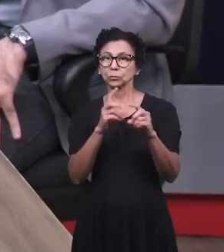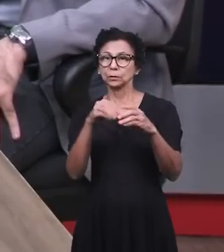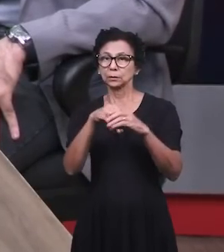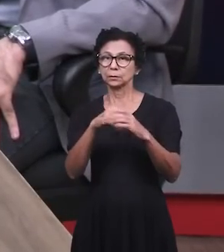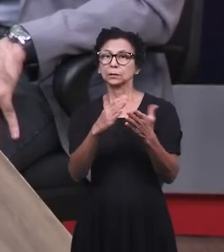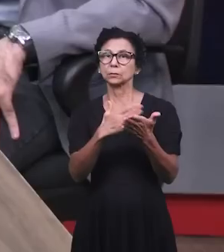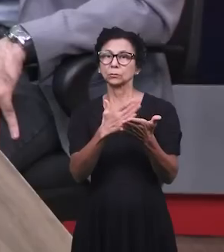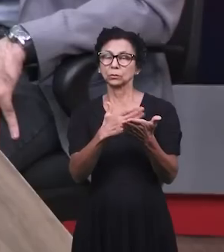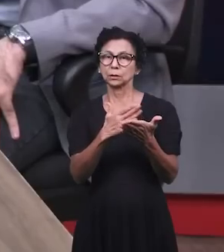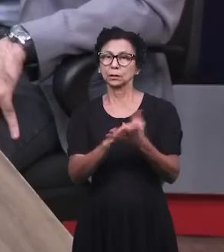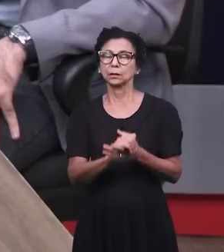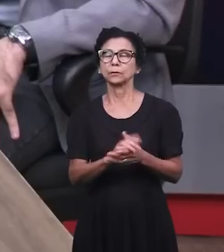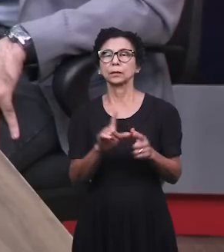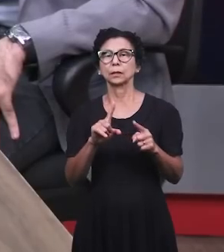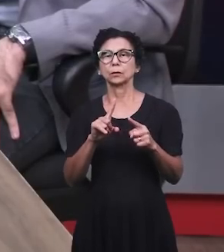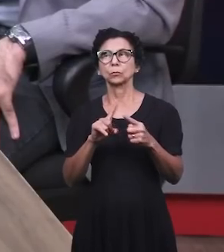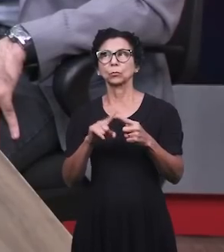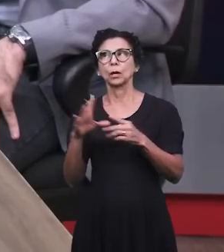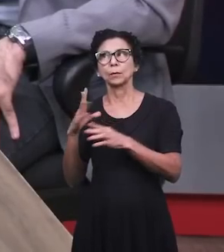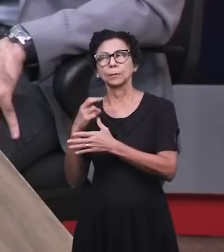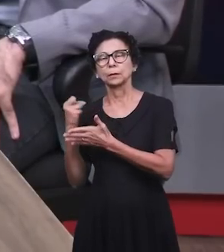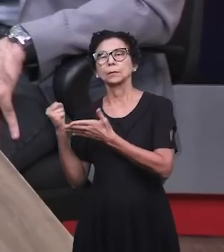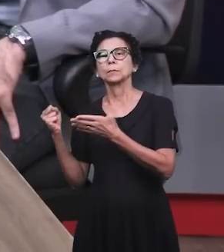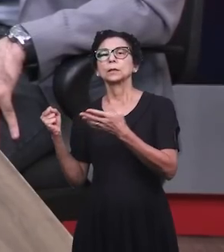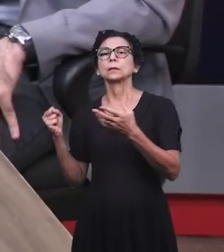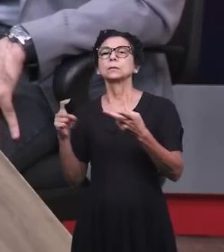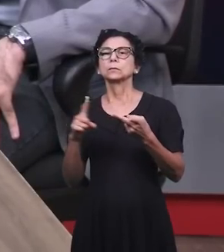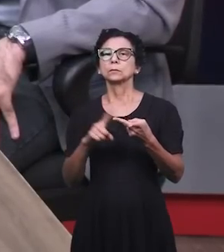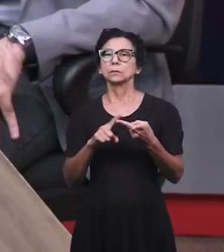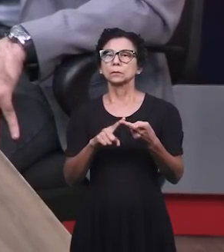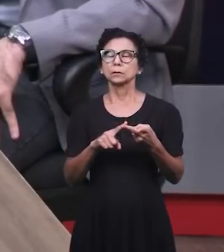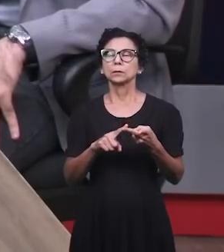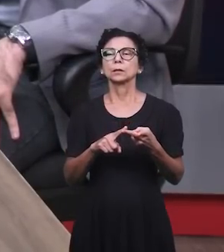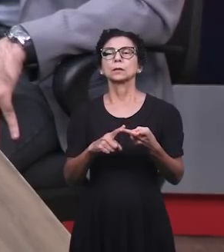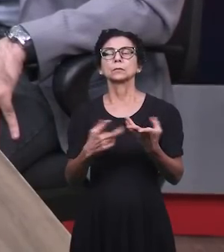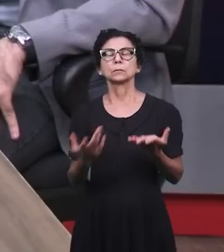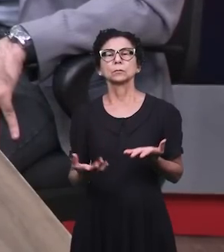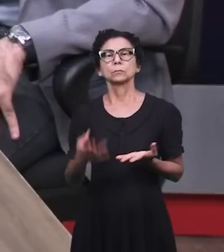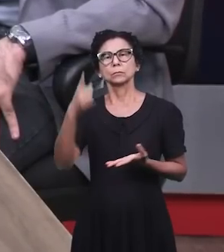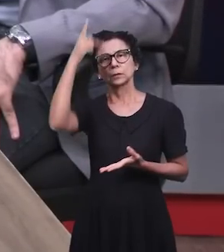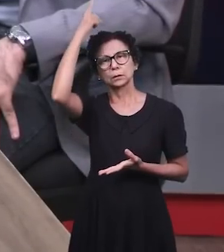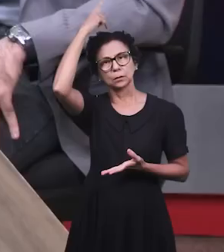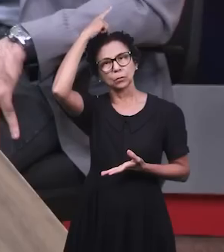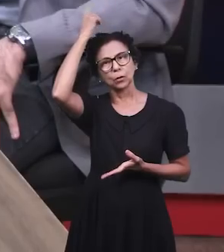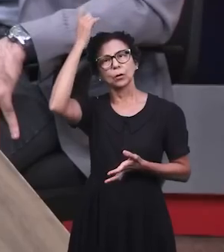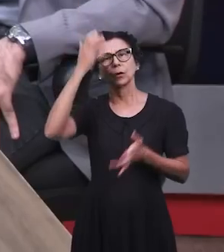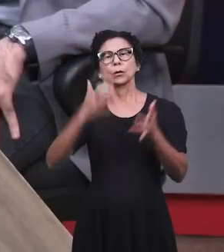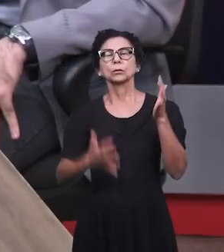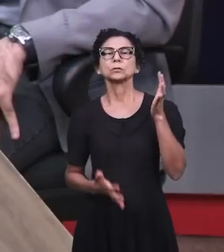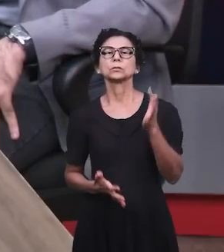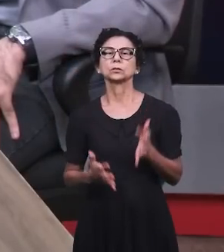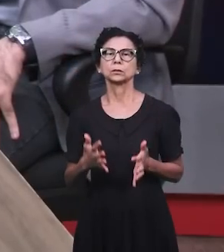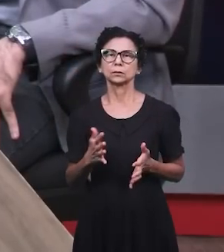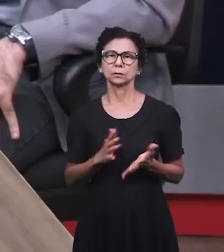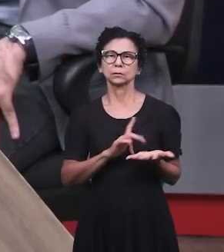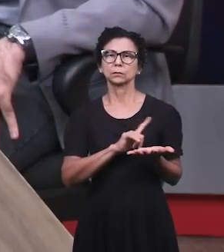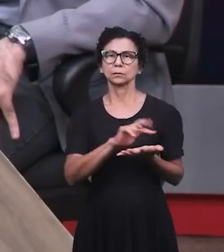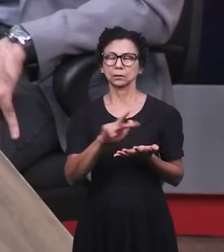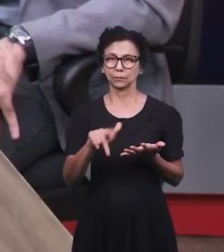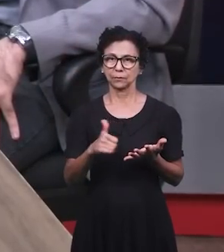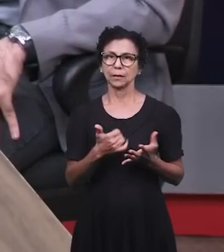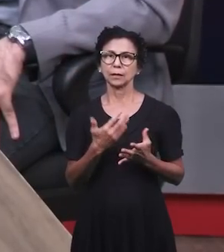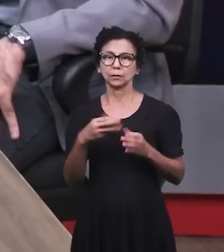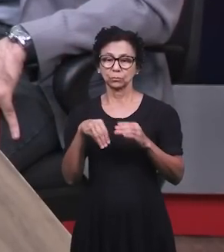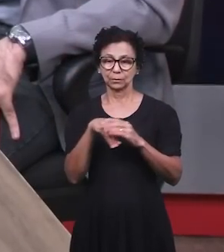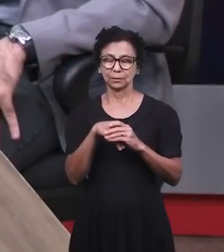Né? A doutrina do arrebatamento é uma delas, né? O Pentecostes, enfim, a gente vai observar uma série delas que